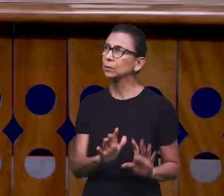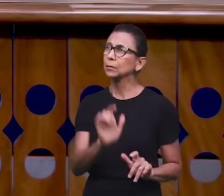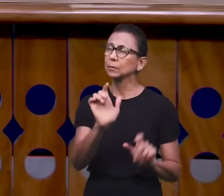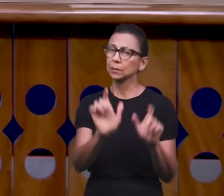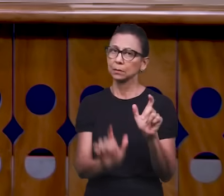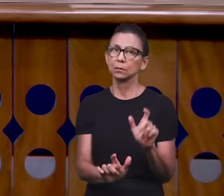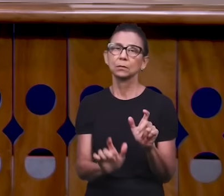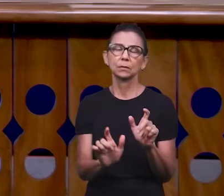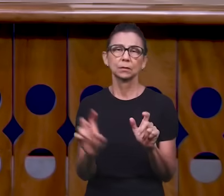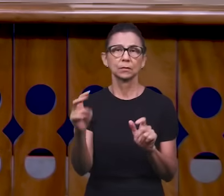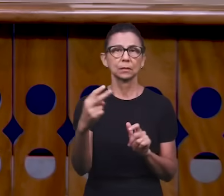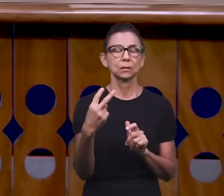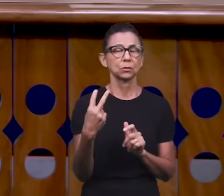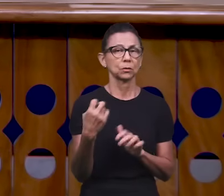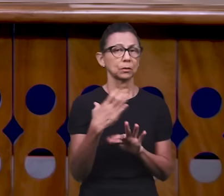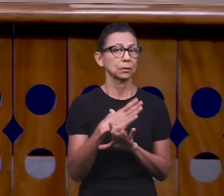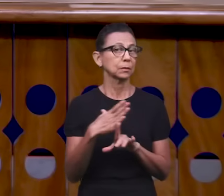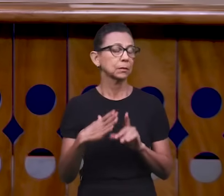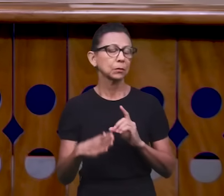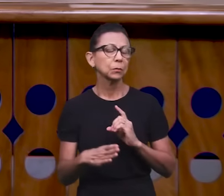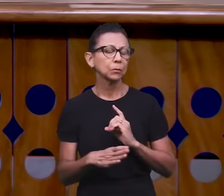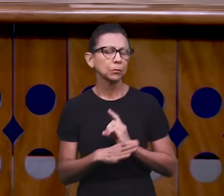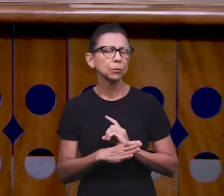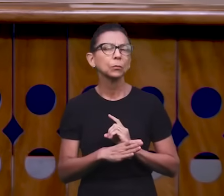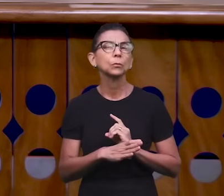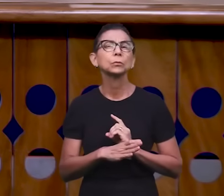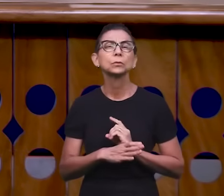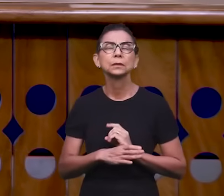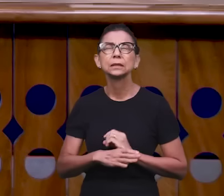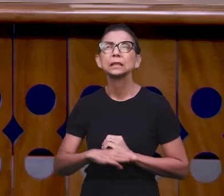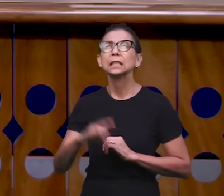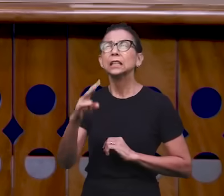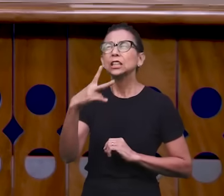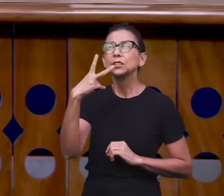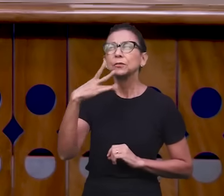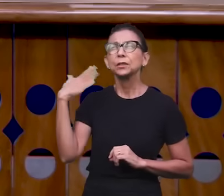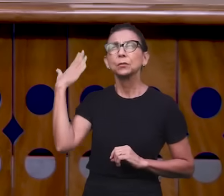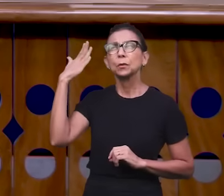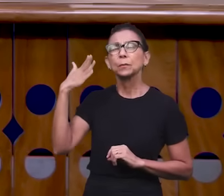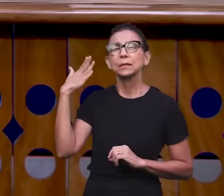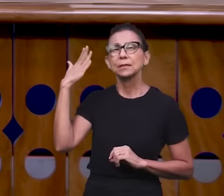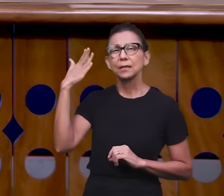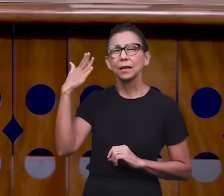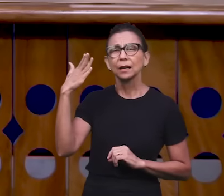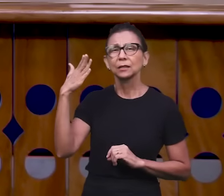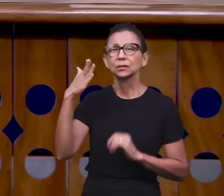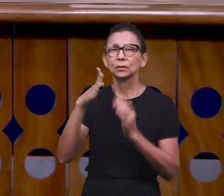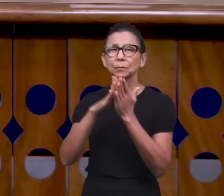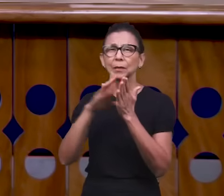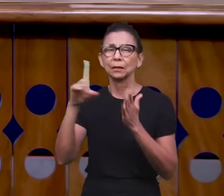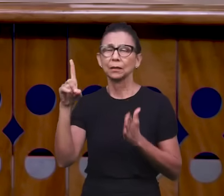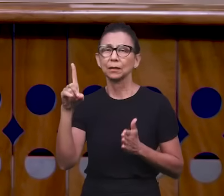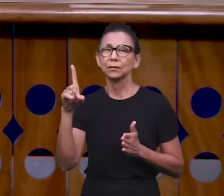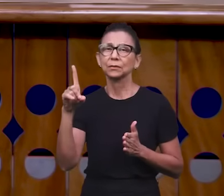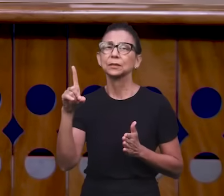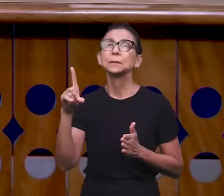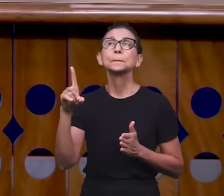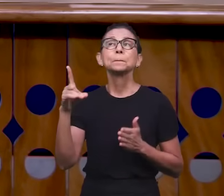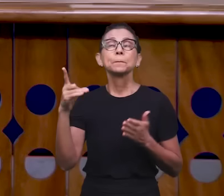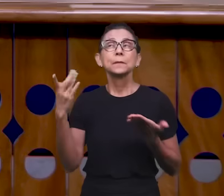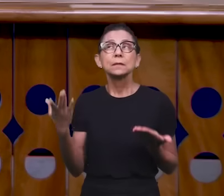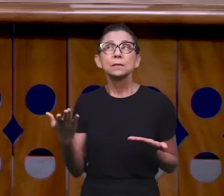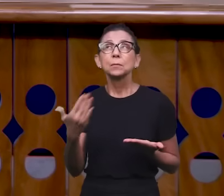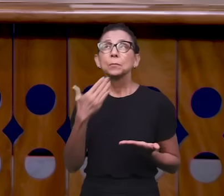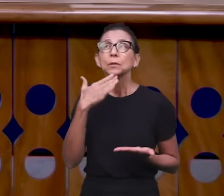daqueles que estão participando conosco deste culto, que ouviram a Tua palavra, o recado de Deus para o coração. Senhor, estende a Tua